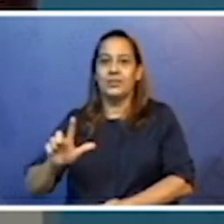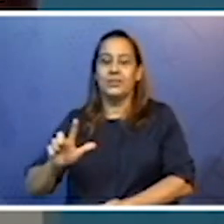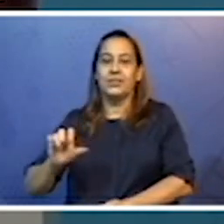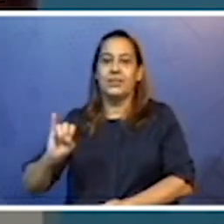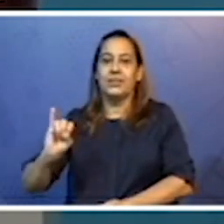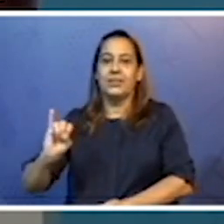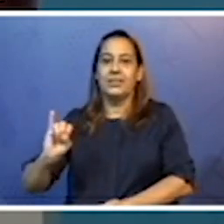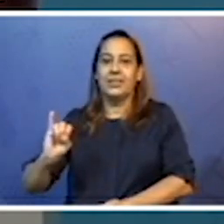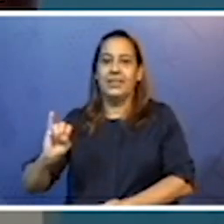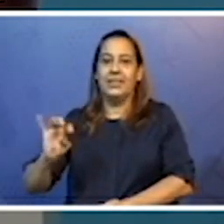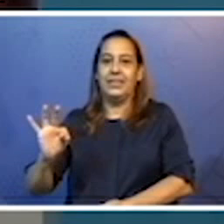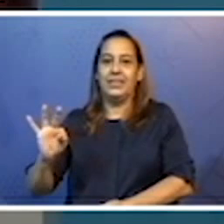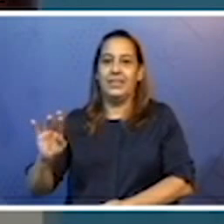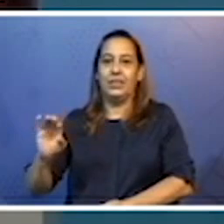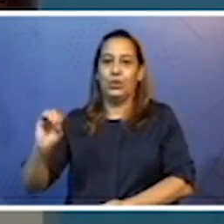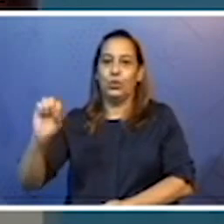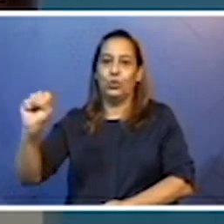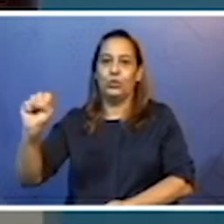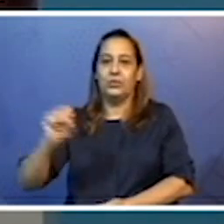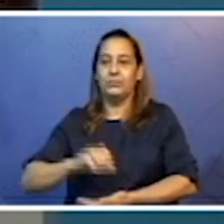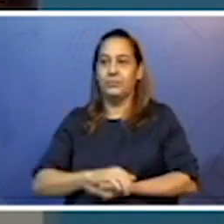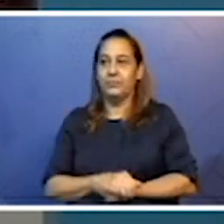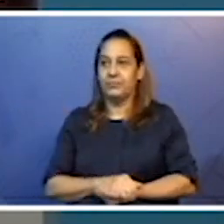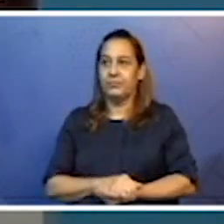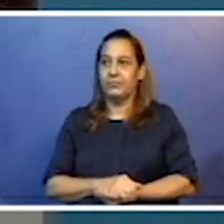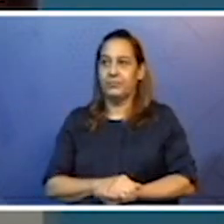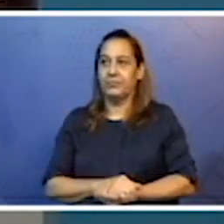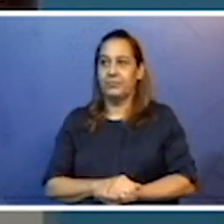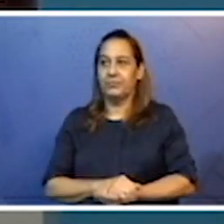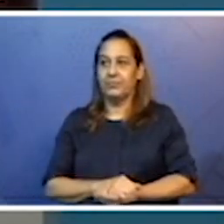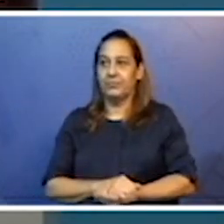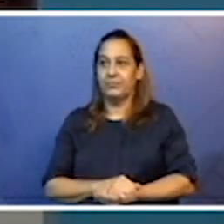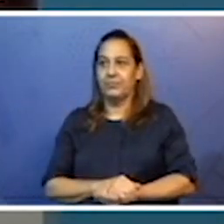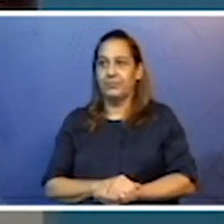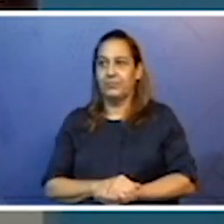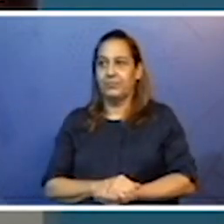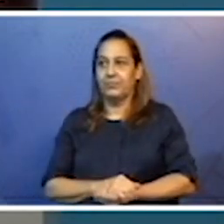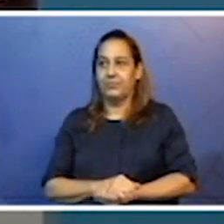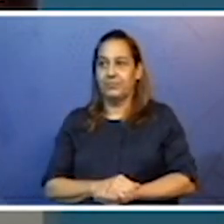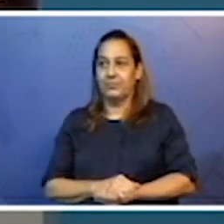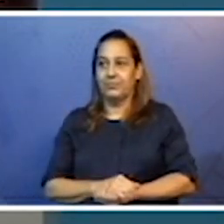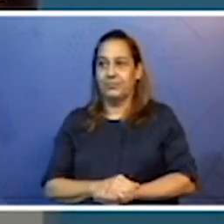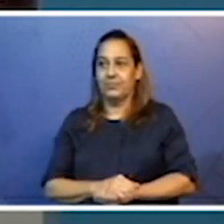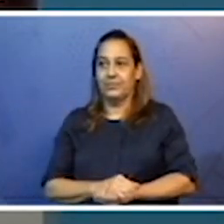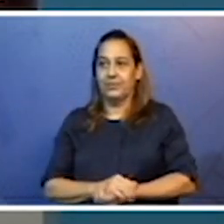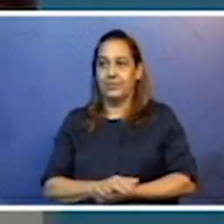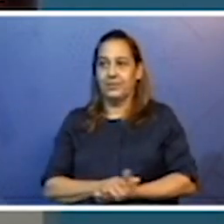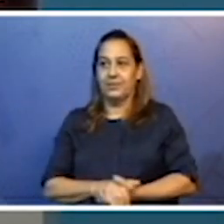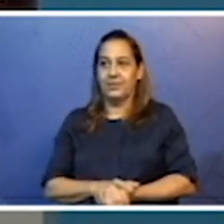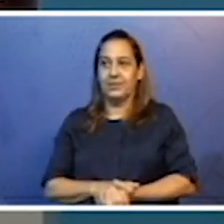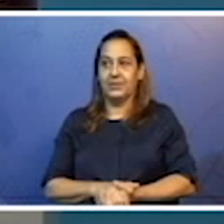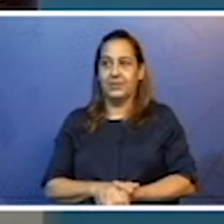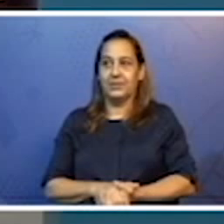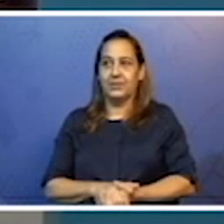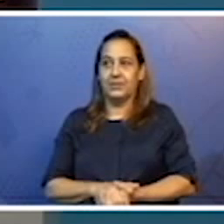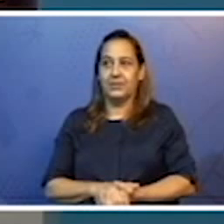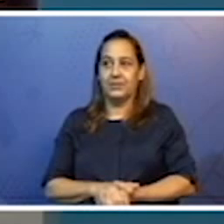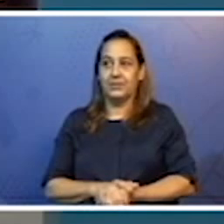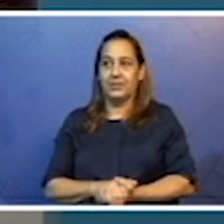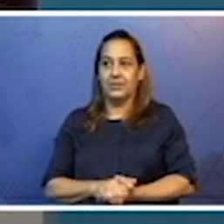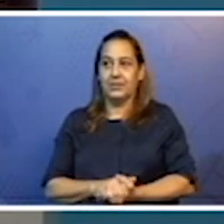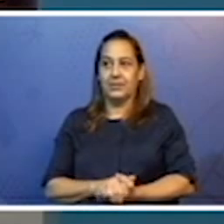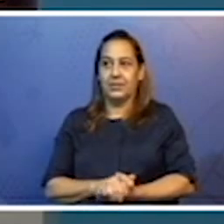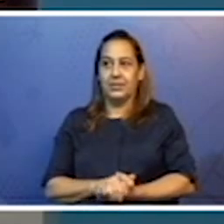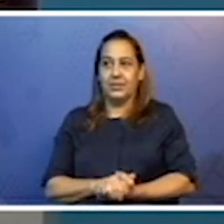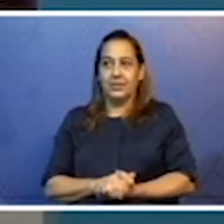que vocês acham, gente? Vou começar. Estão prontos? Aí na casa de vocês, vocês podem fazer com a ajuda de um adulto.